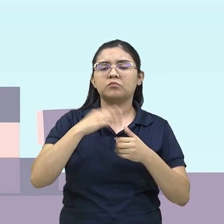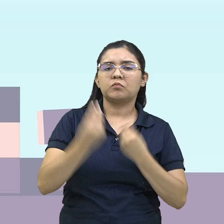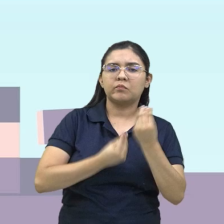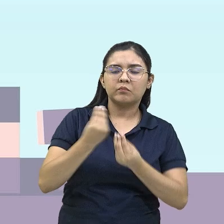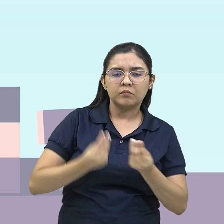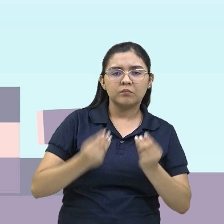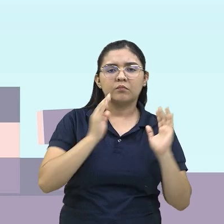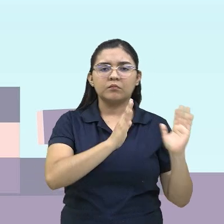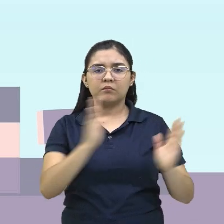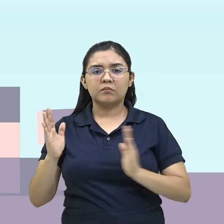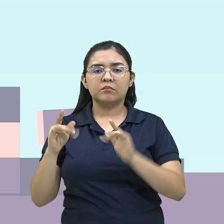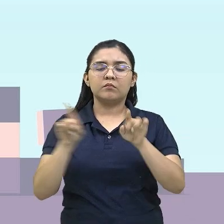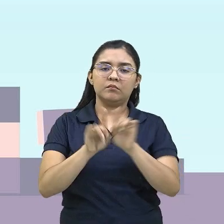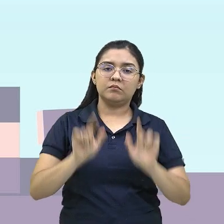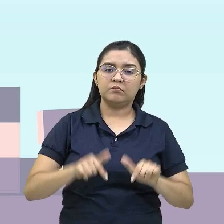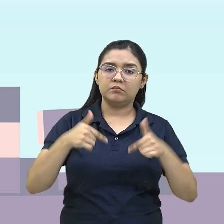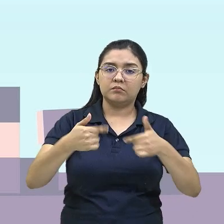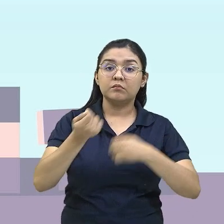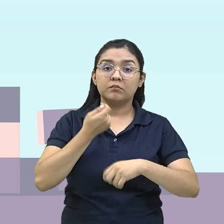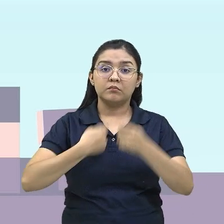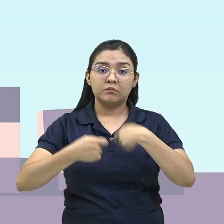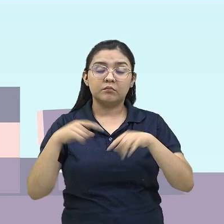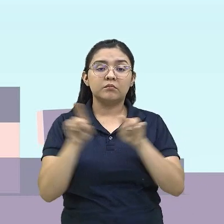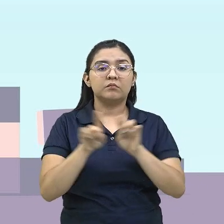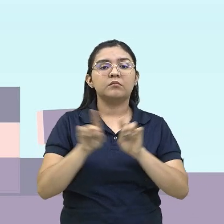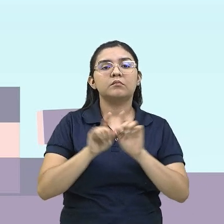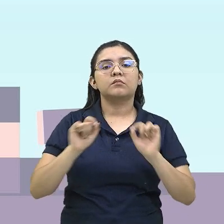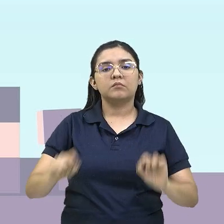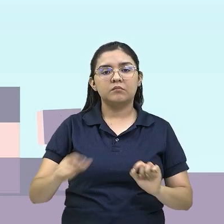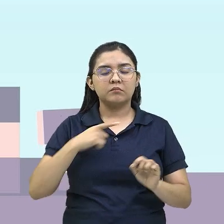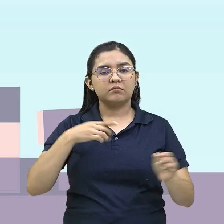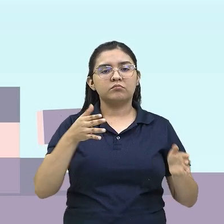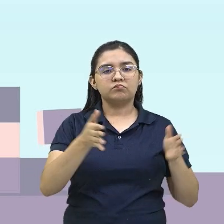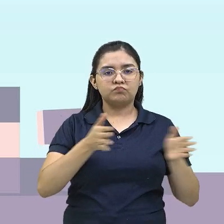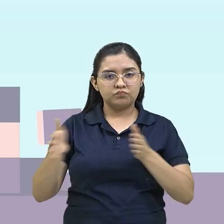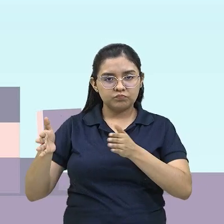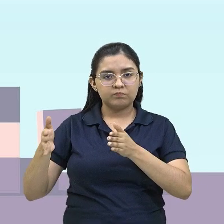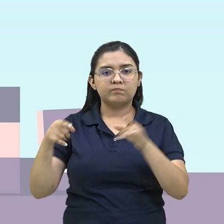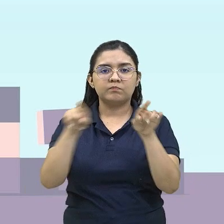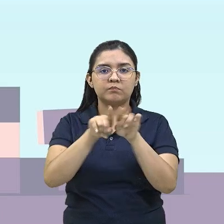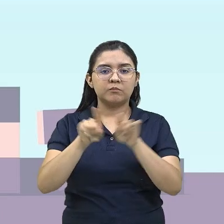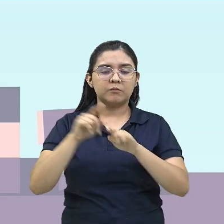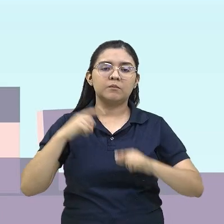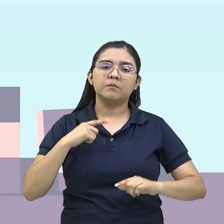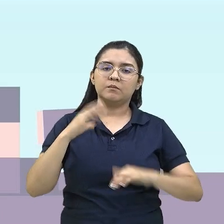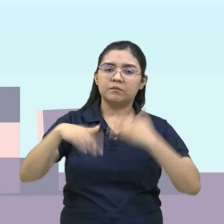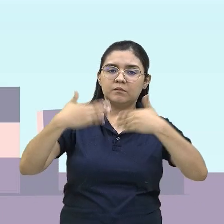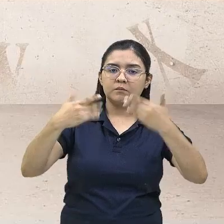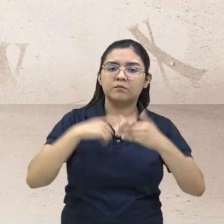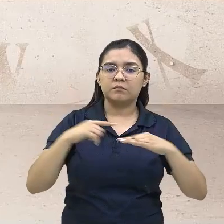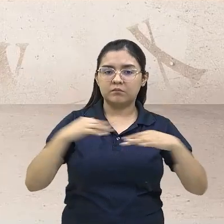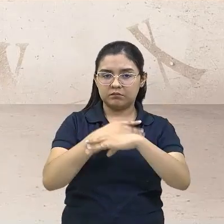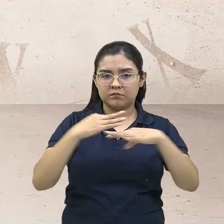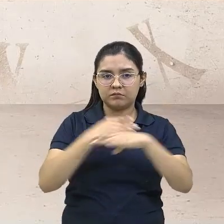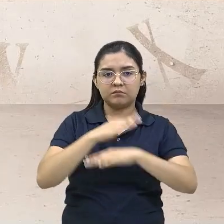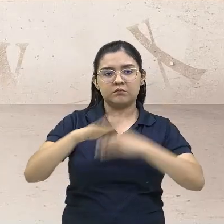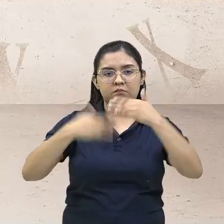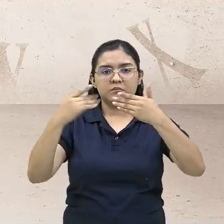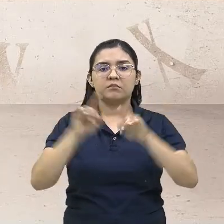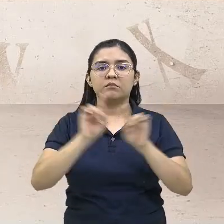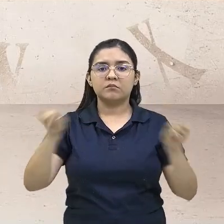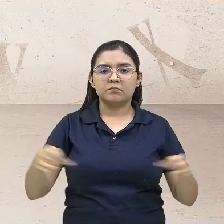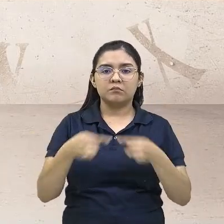ciclos, essas atividades econômicas em cada uma dessas etapas, né? E o crescimento dessas cidades, né, de acordo